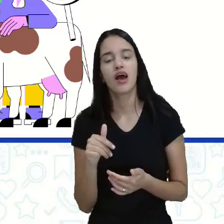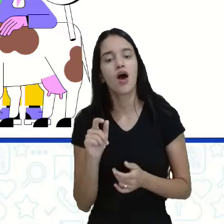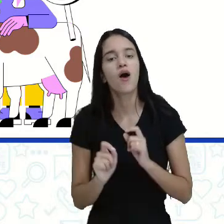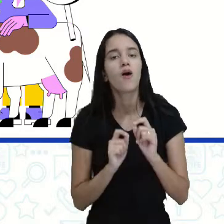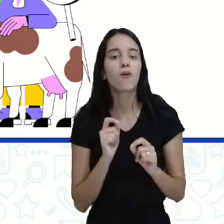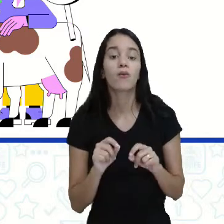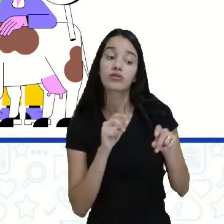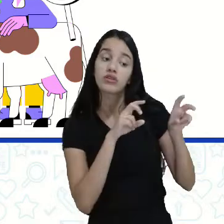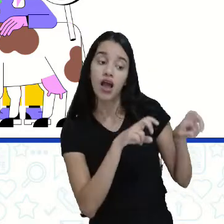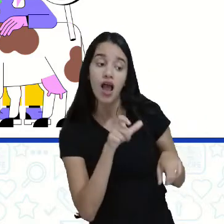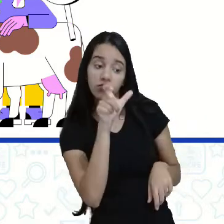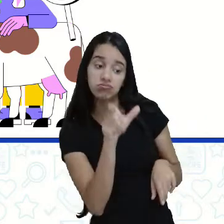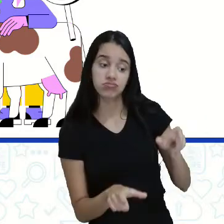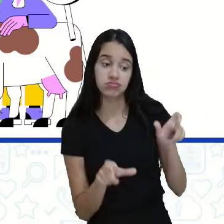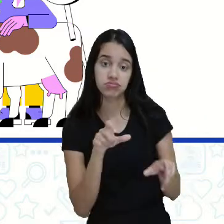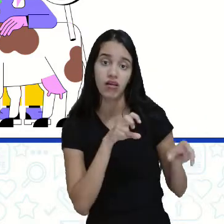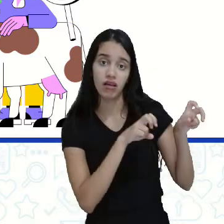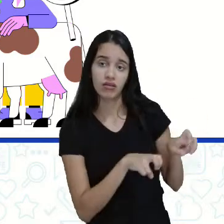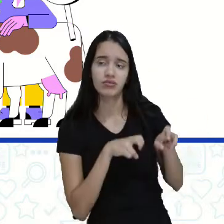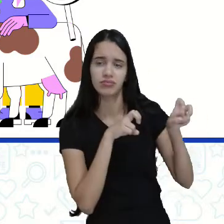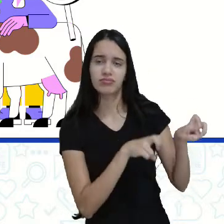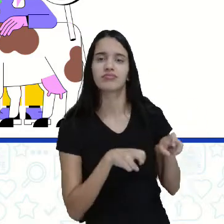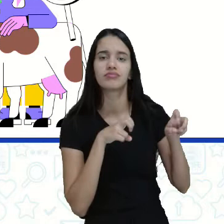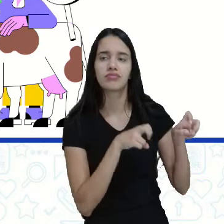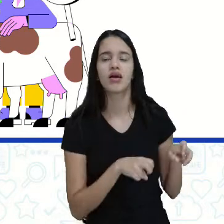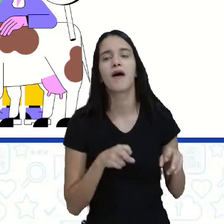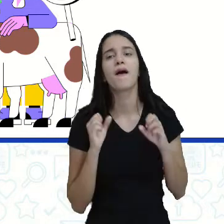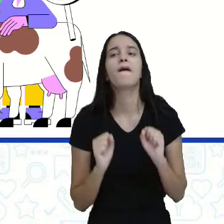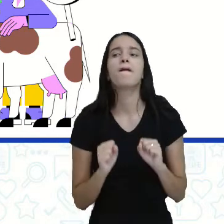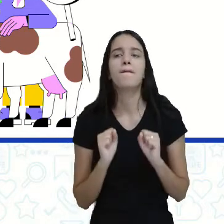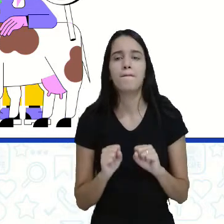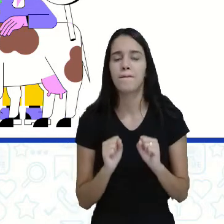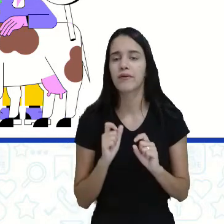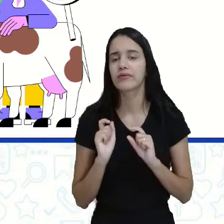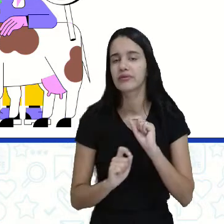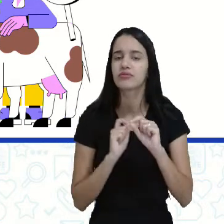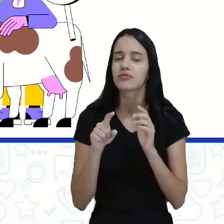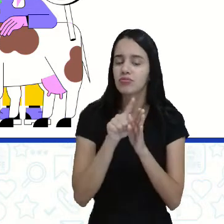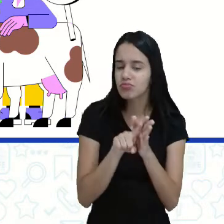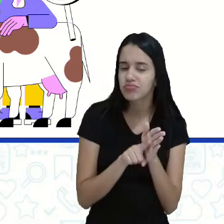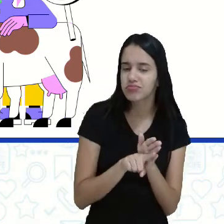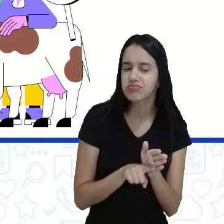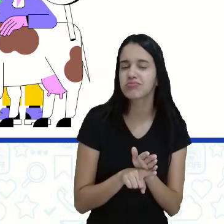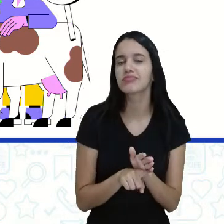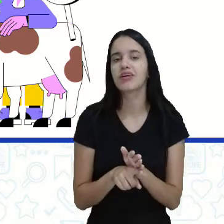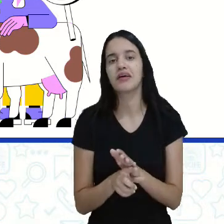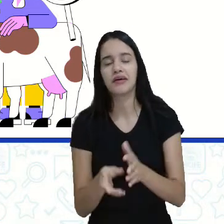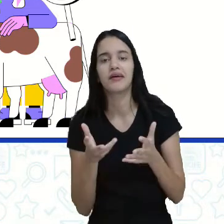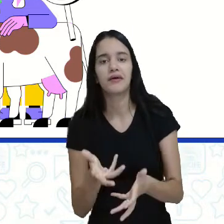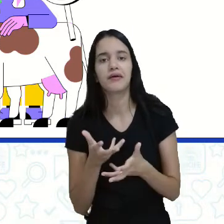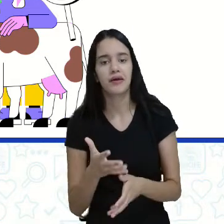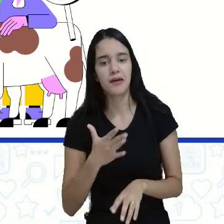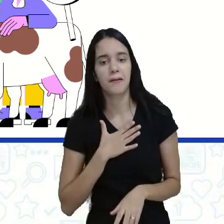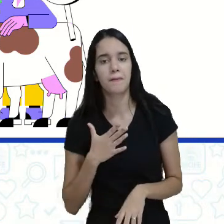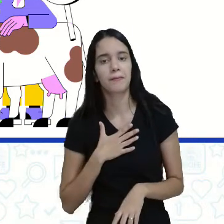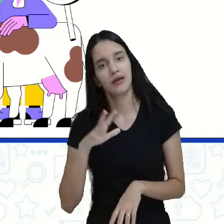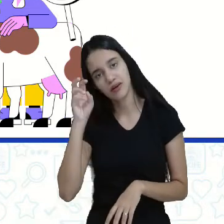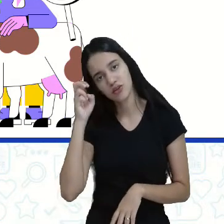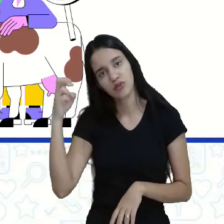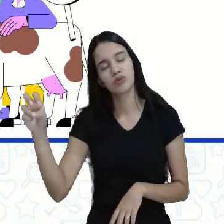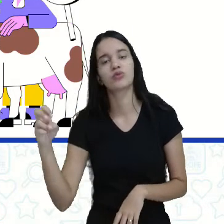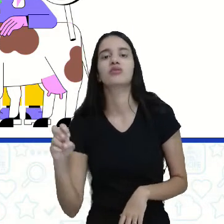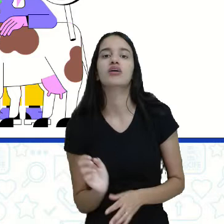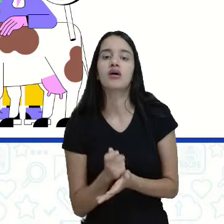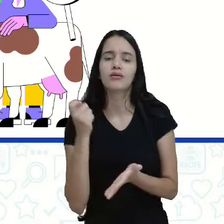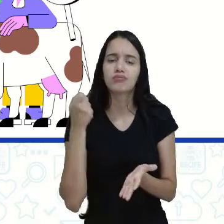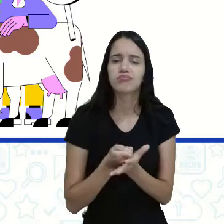os agricultores, muitas vezes, os grandes agricultores, eles podem bancar essa pesquisa e dizer, eu quero a minha cultura mais